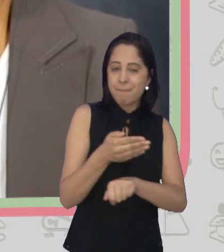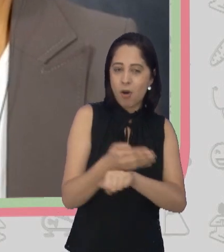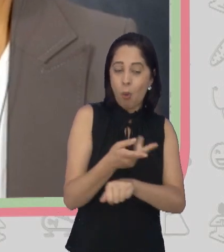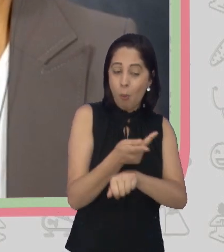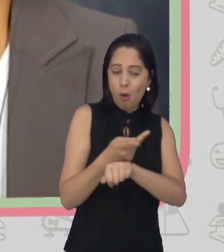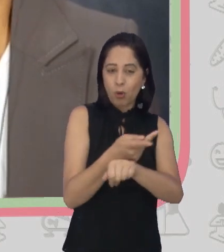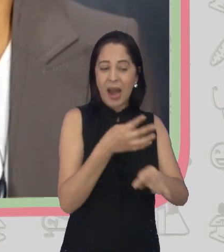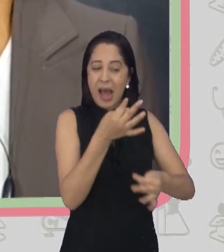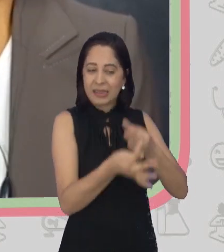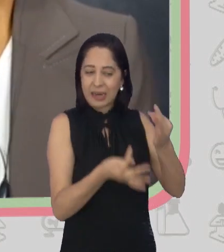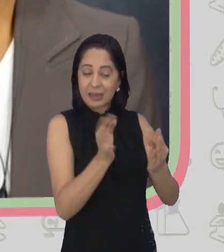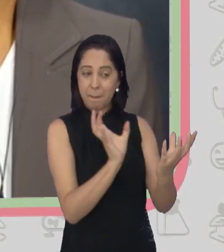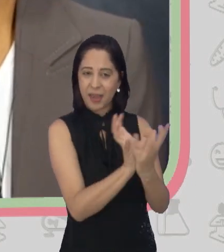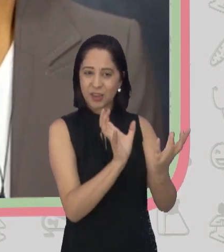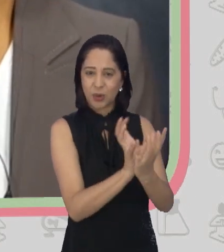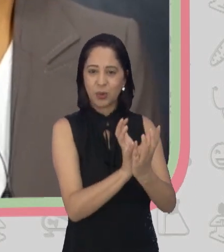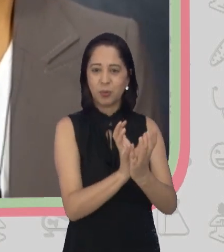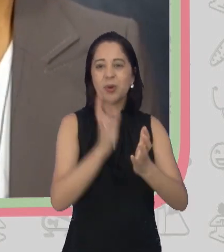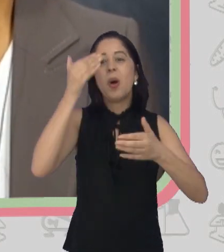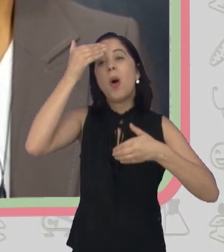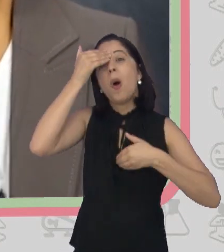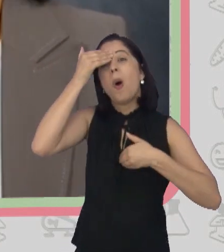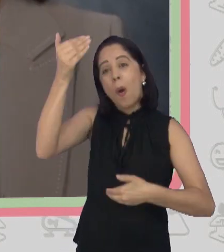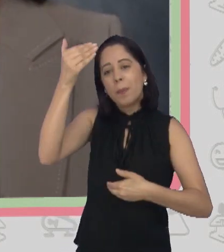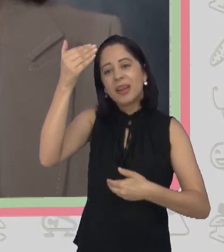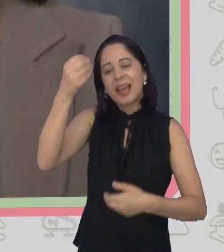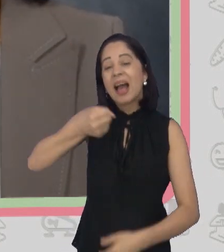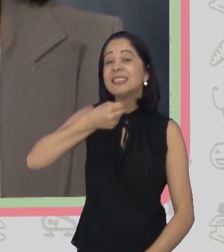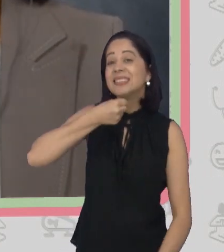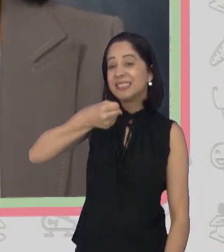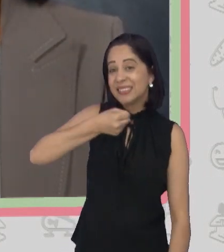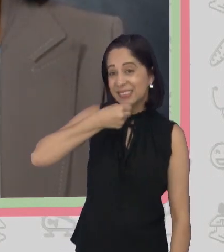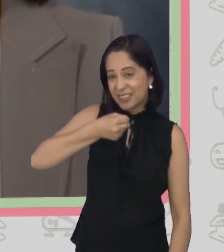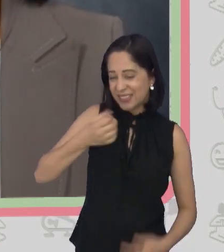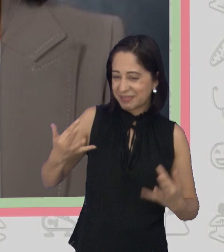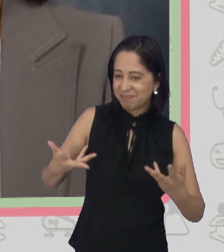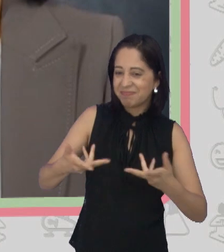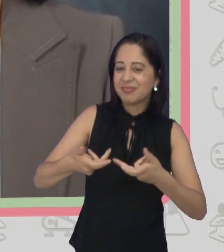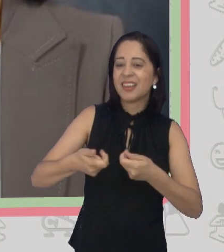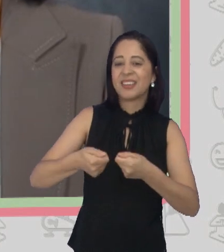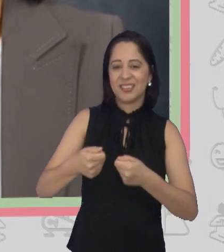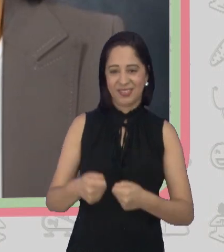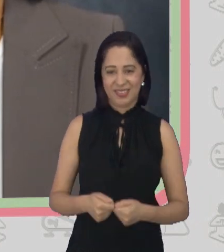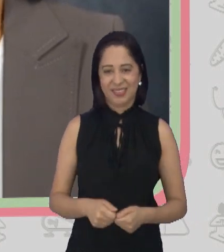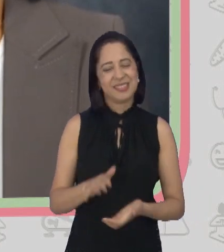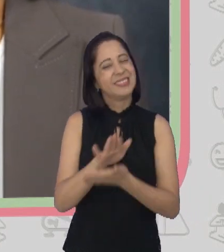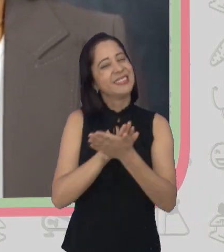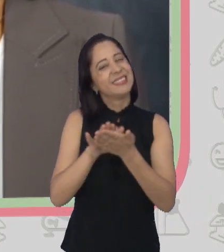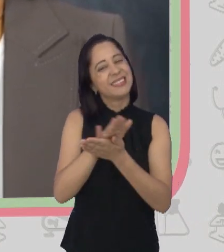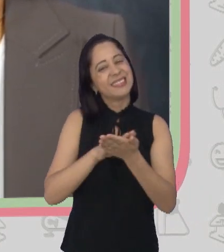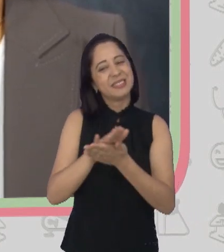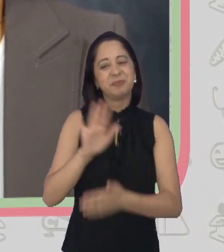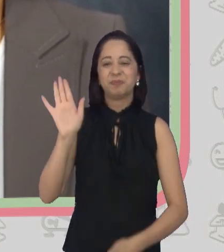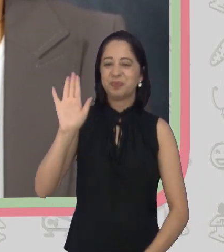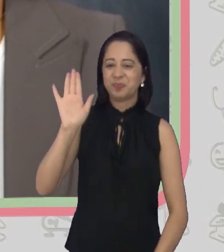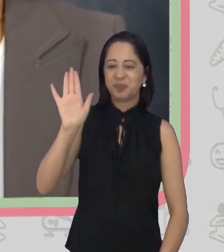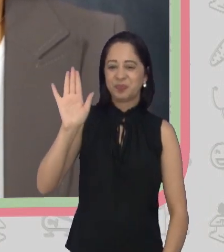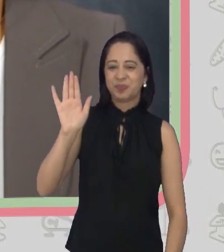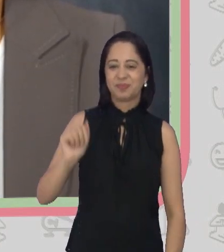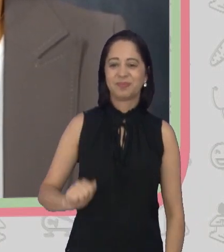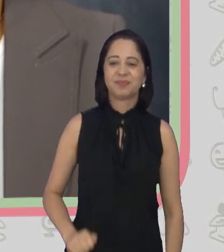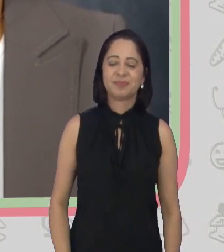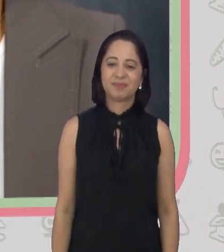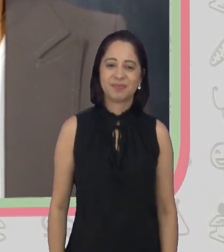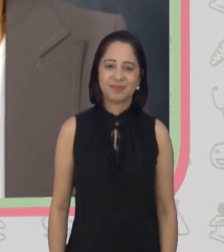em grupo. Muito obrigada, Cecília, pela sua participação, foi incrível. De nada, tchau. Tchau, até uma